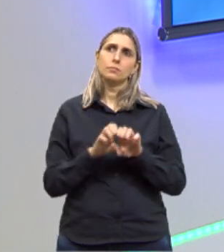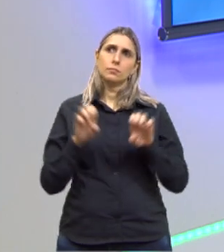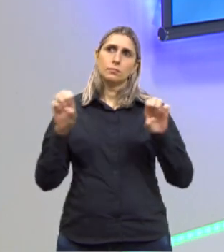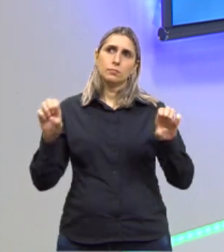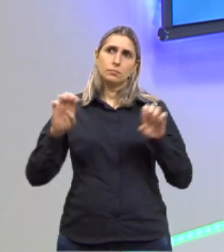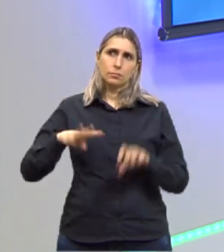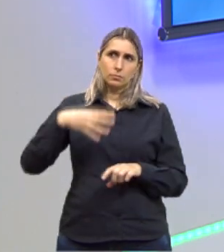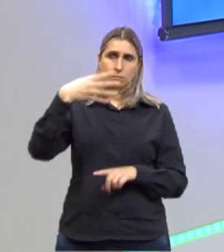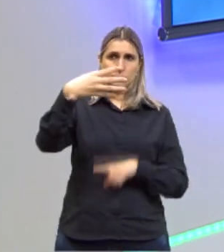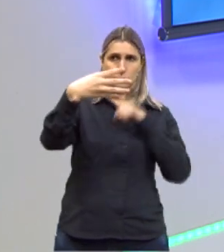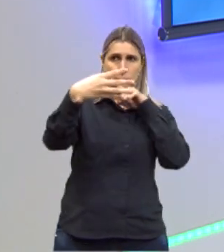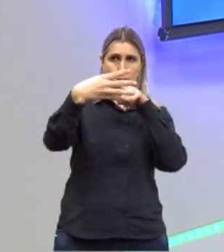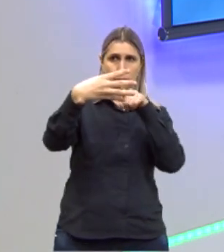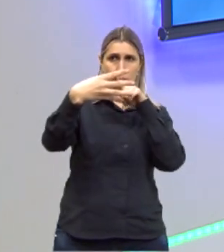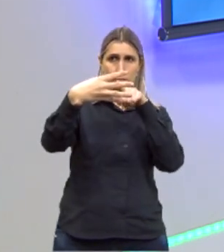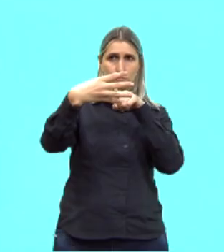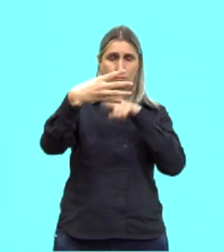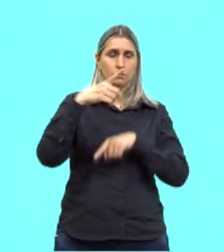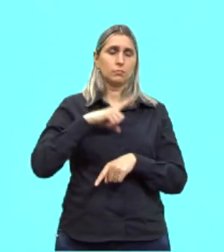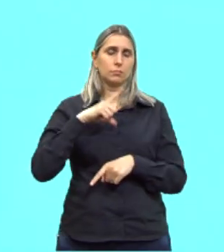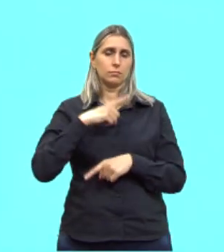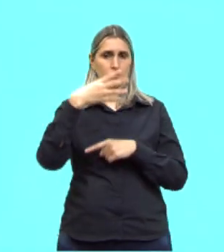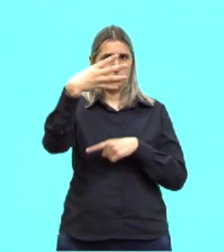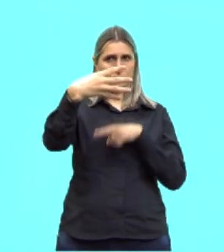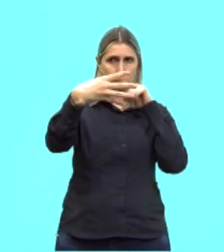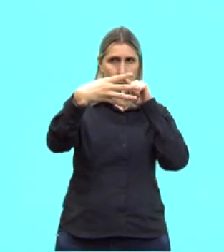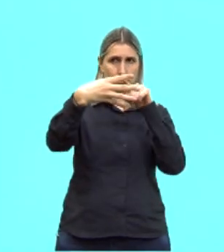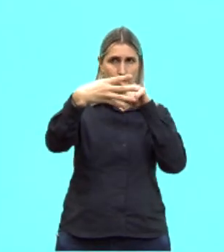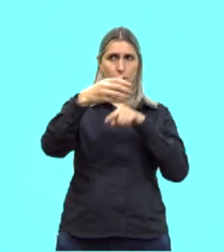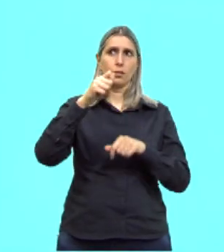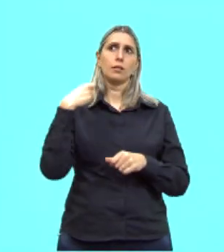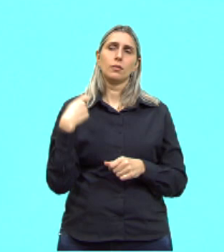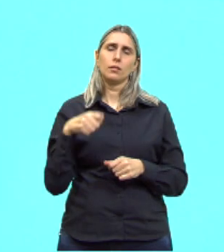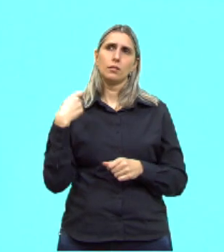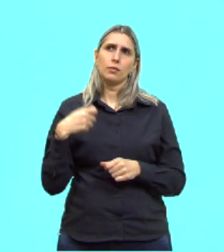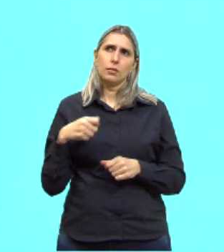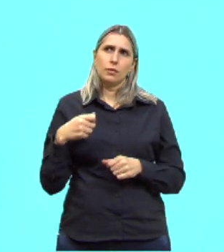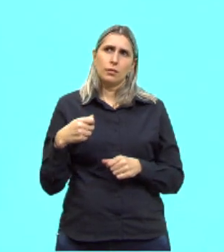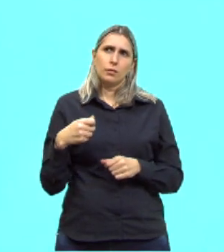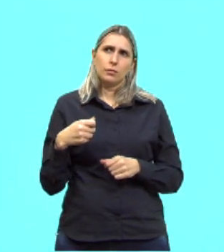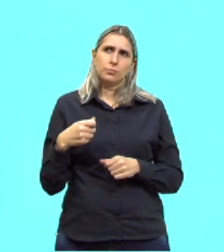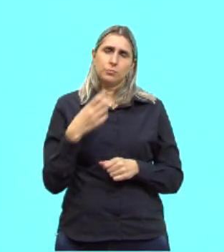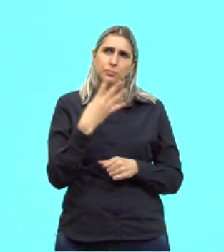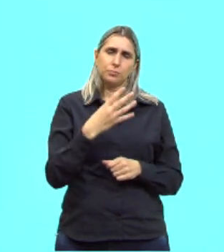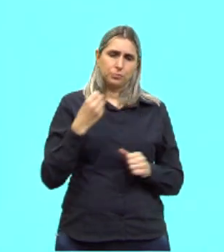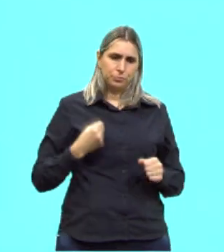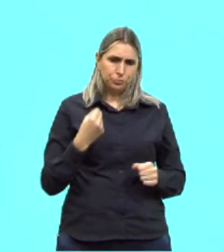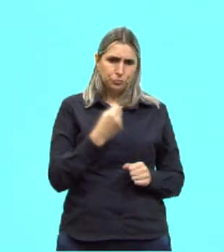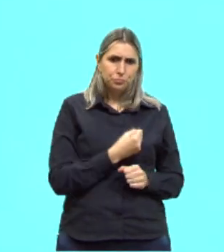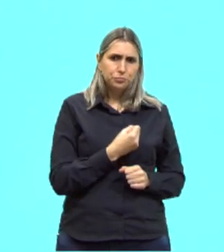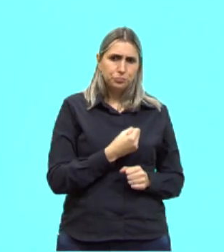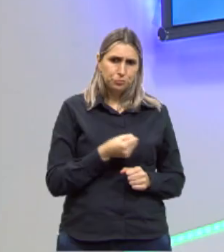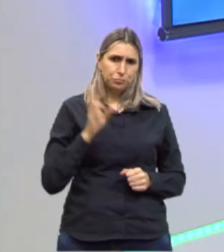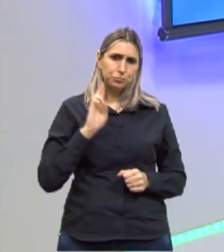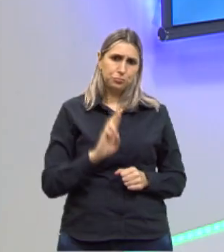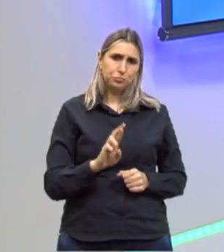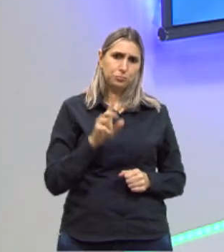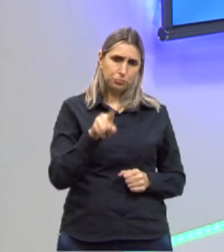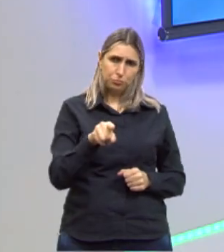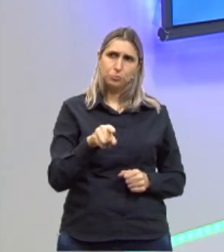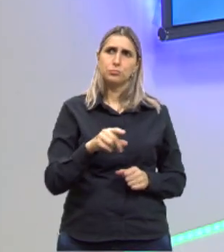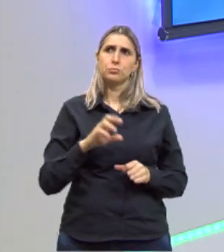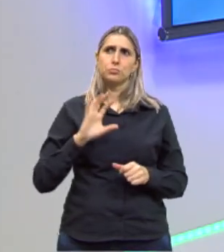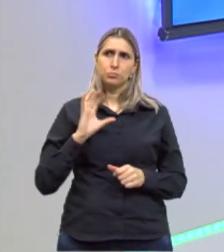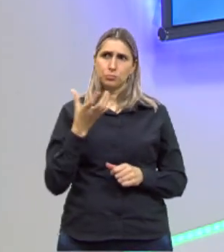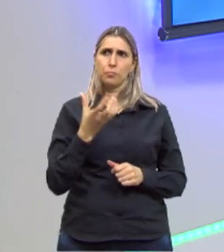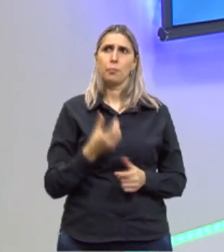do quarto grau. Se ela é do quarto grau, eu preciso de quatro valores que satisfaçam essa solução. E eu